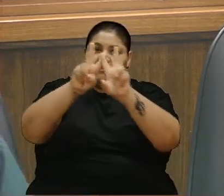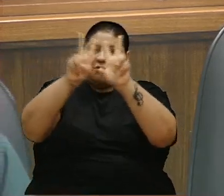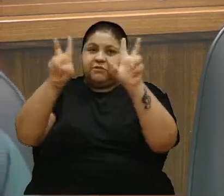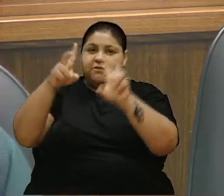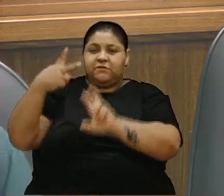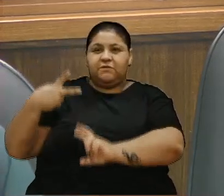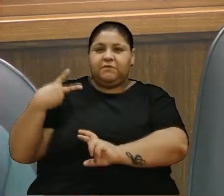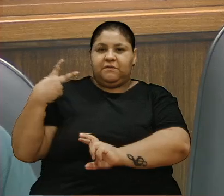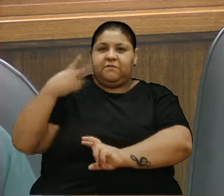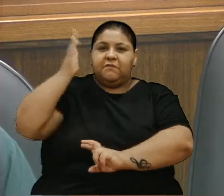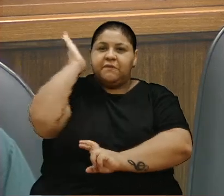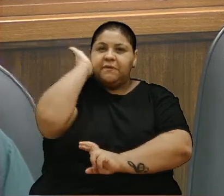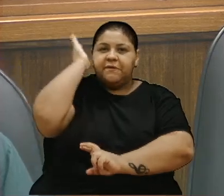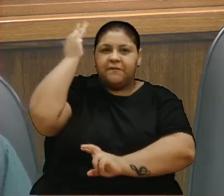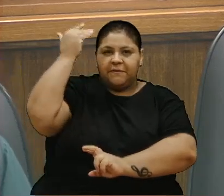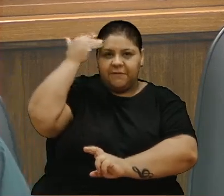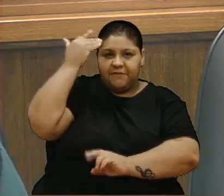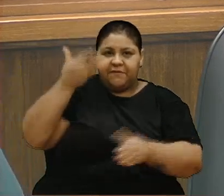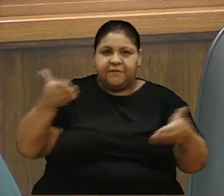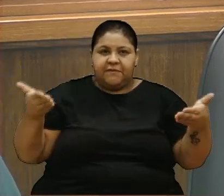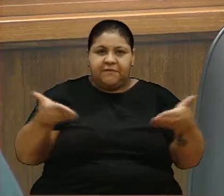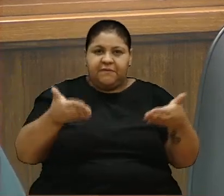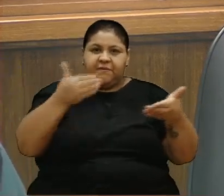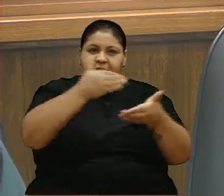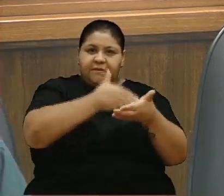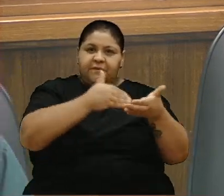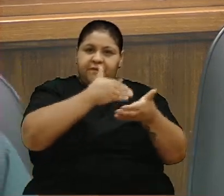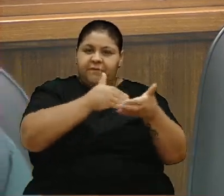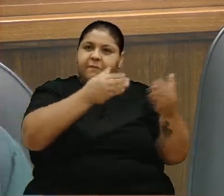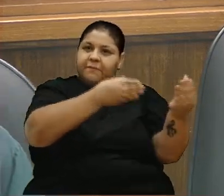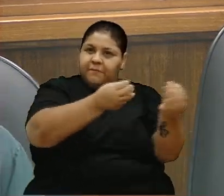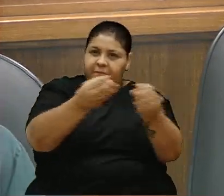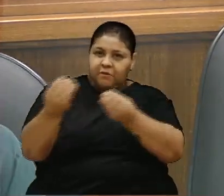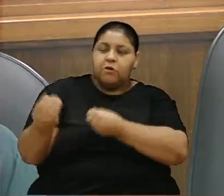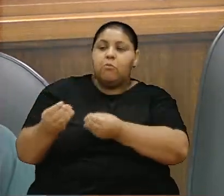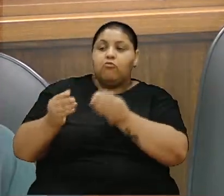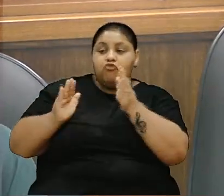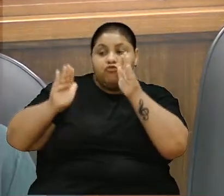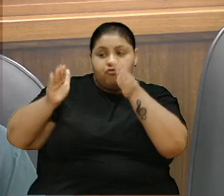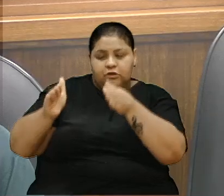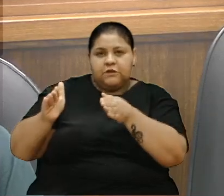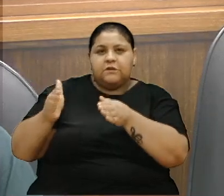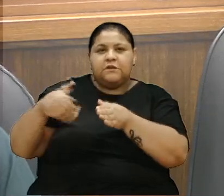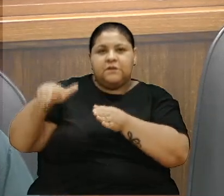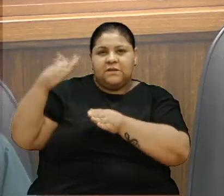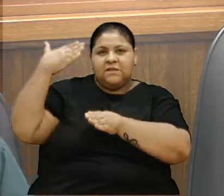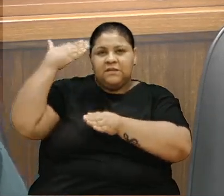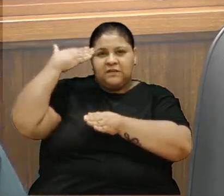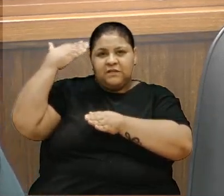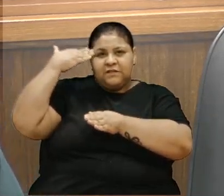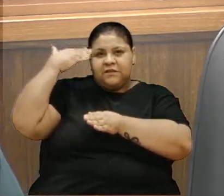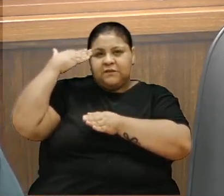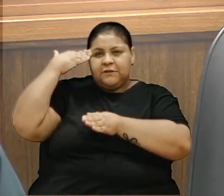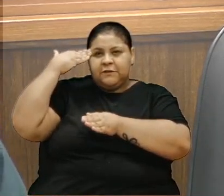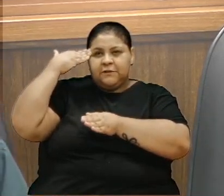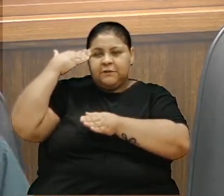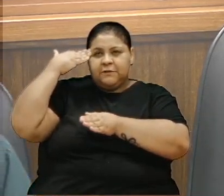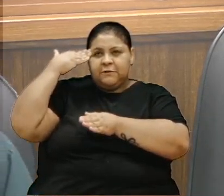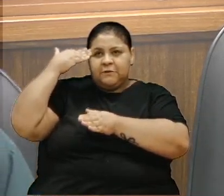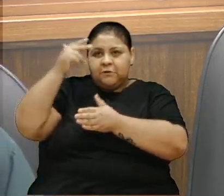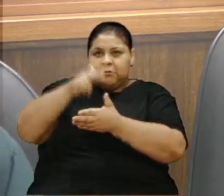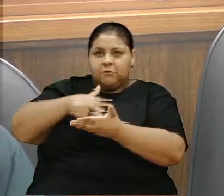vereador Felipe, agora secretário, era muito empenhado, a gente sabe como eles foram